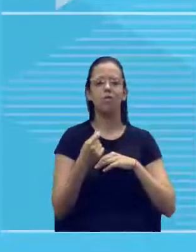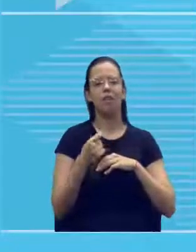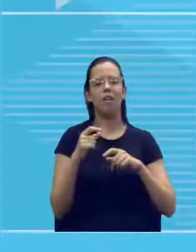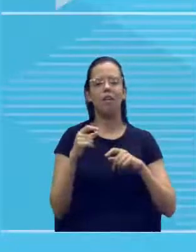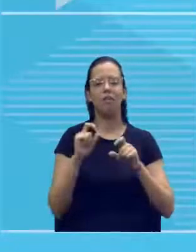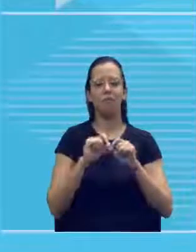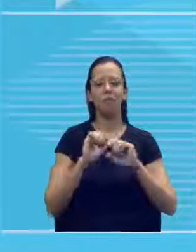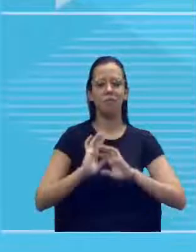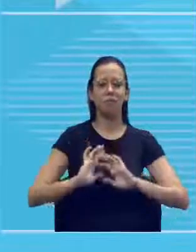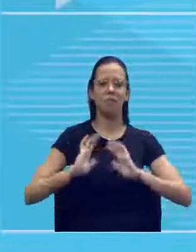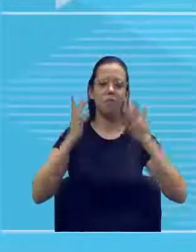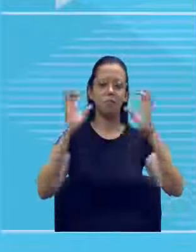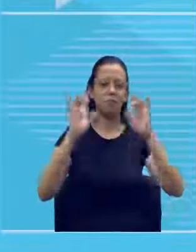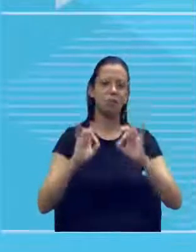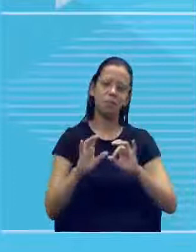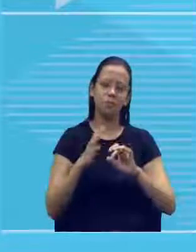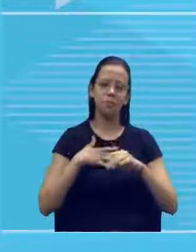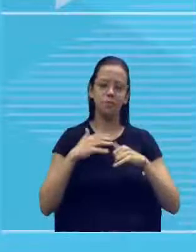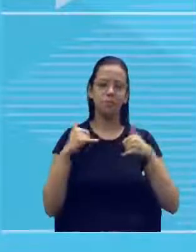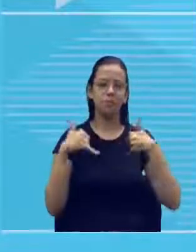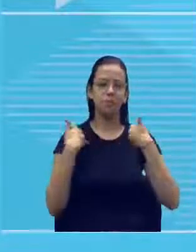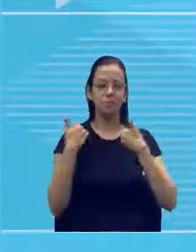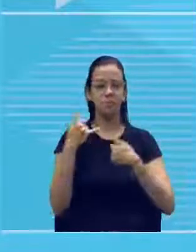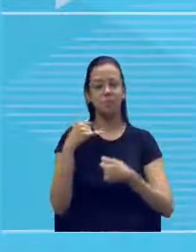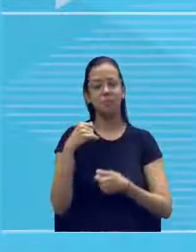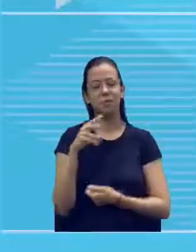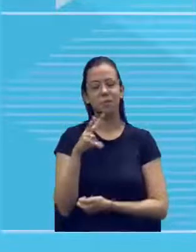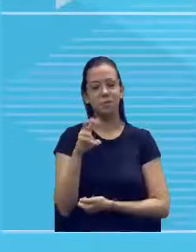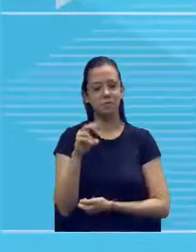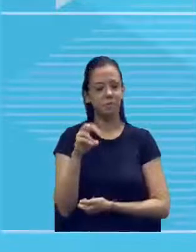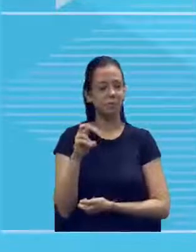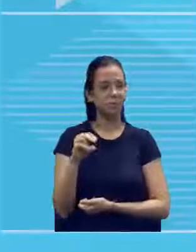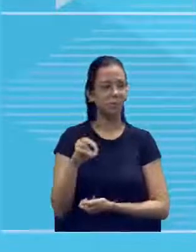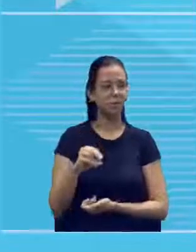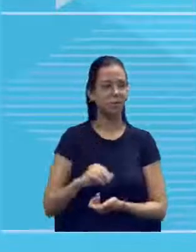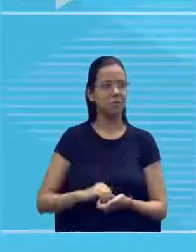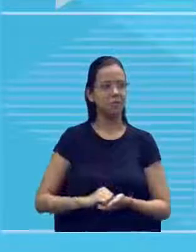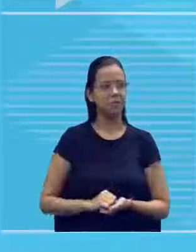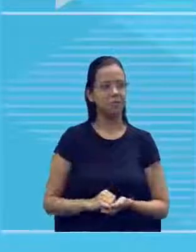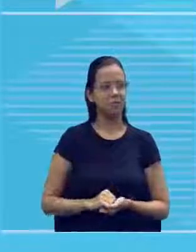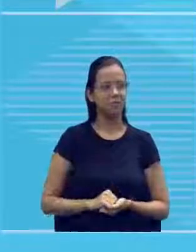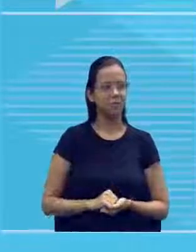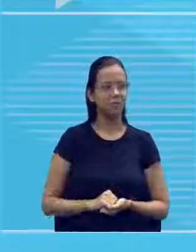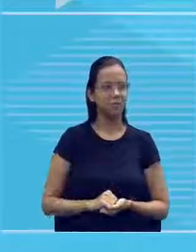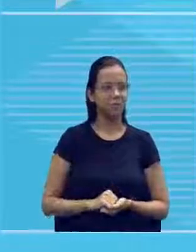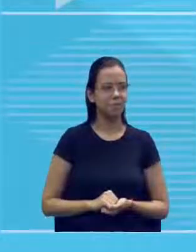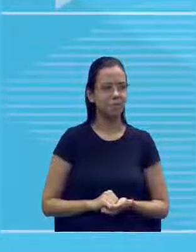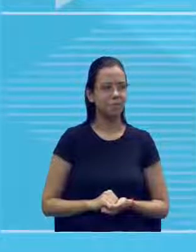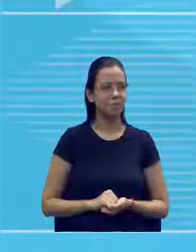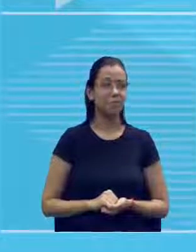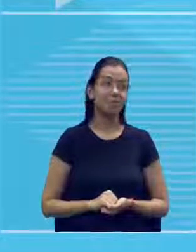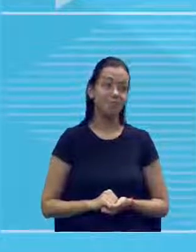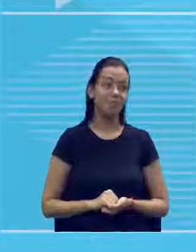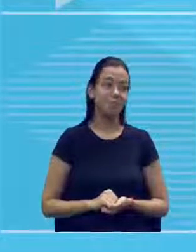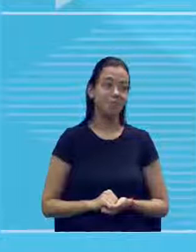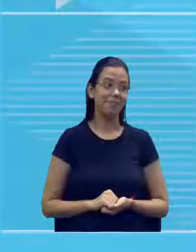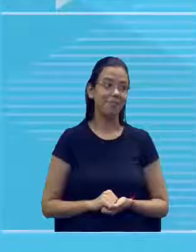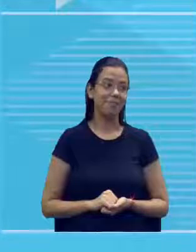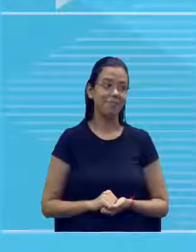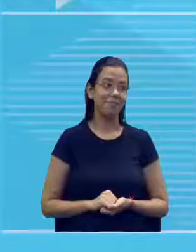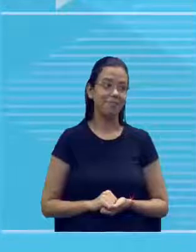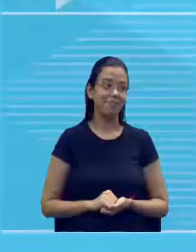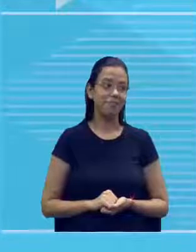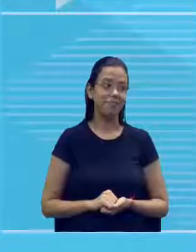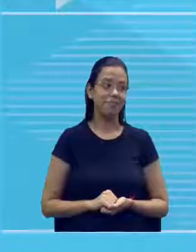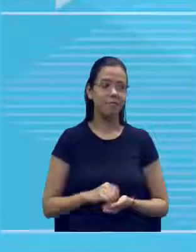Daqui pra lá dá pra me juntar, né? Quando for minha festa dos 50. Eita! Né, Andressa? Oi,